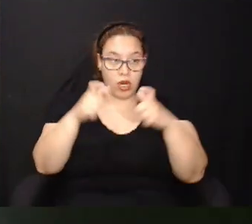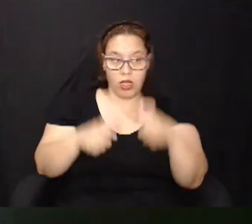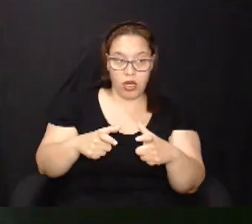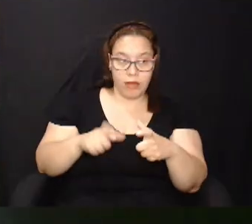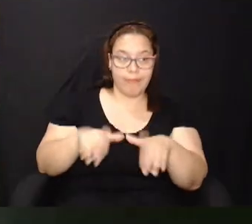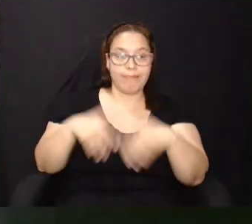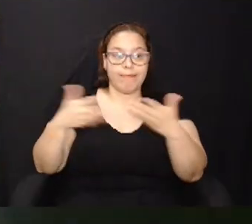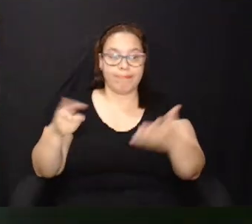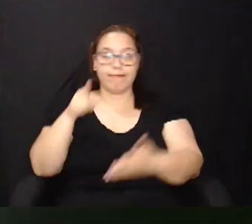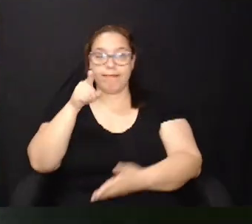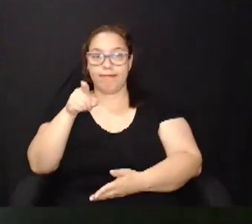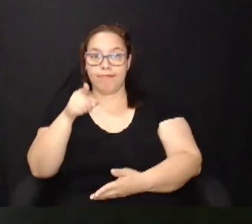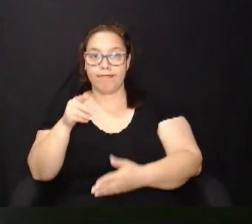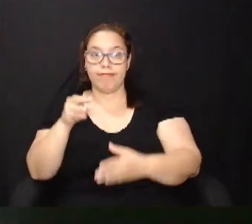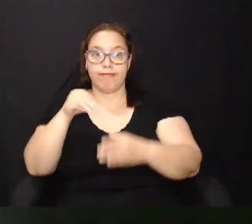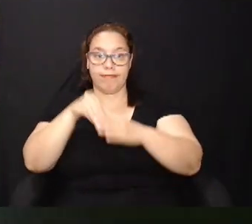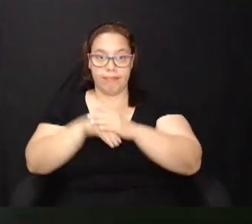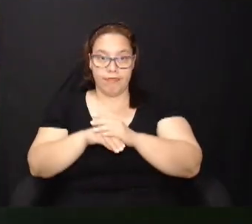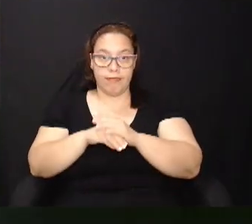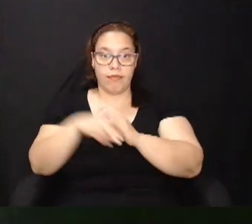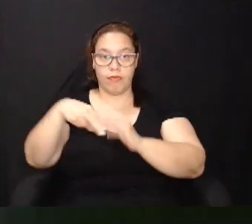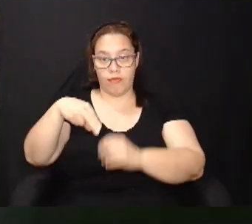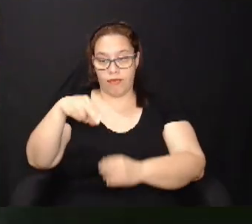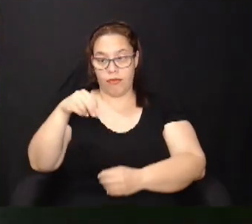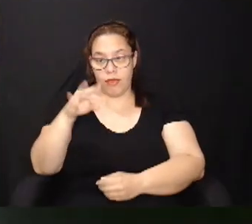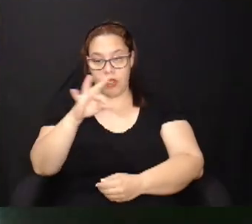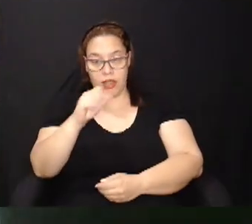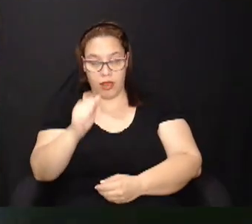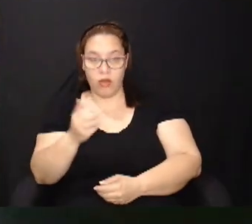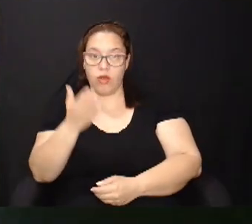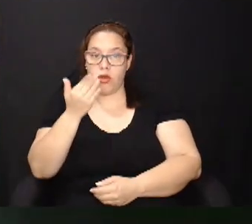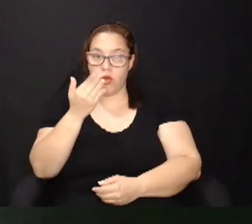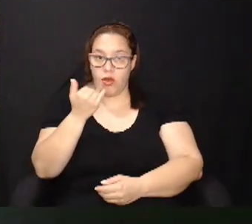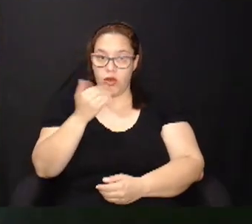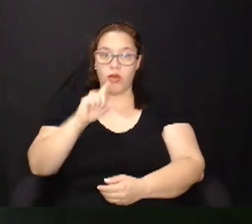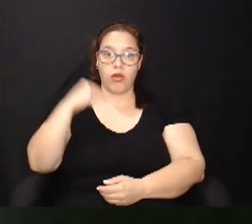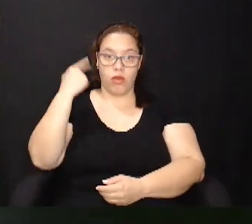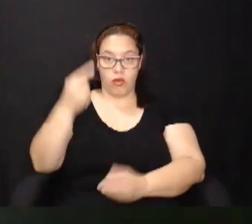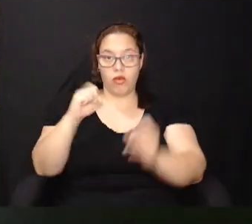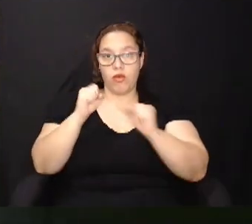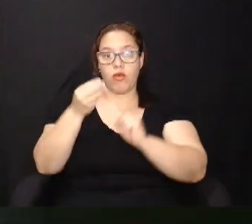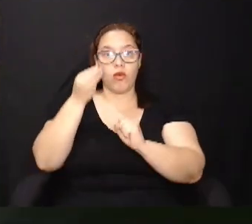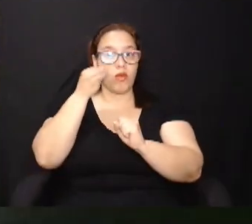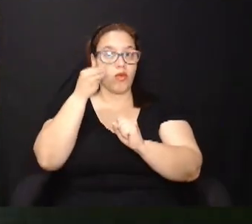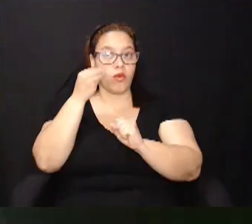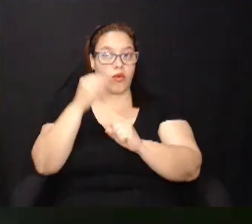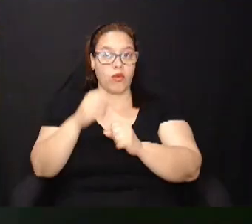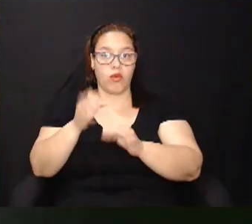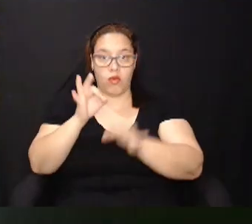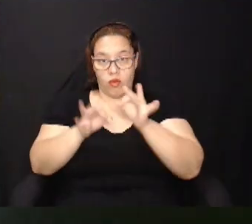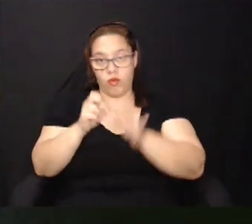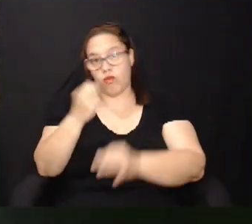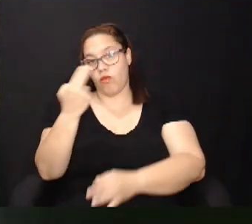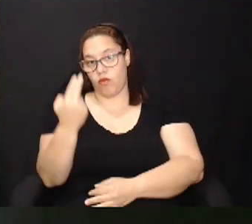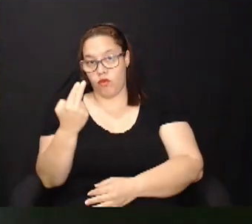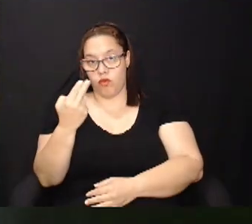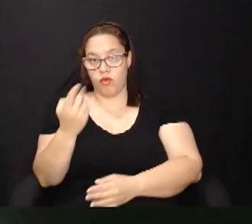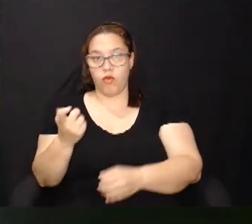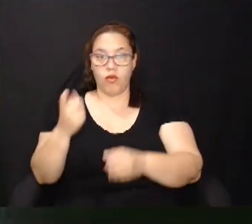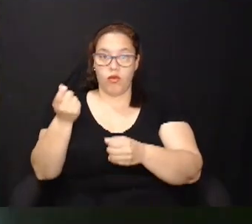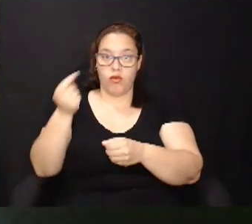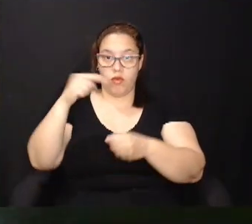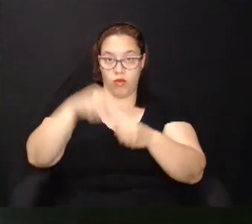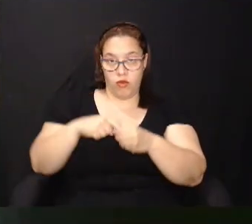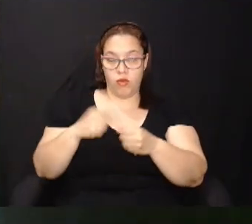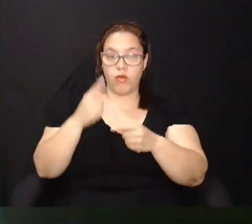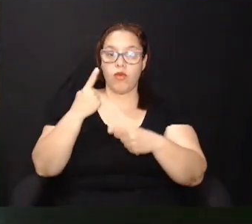vai guardar a nota fiscal do que comprar para se alimentar e depois você pode tentar extrajudicialmente ou judicialmente reaver esse valor. Por quê?